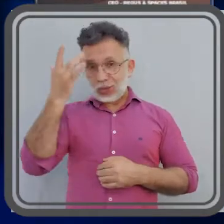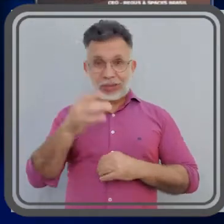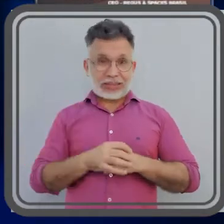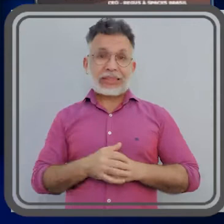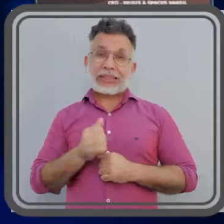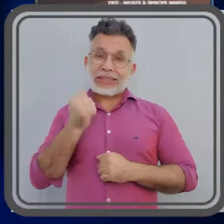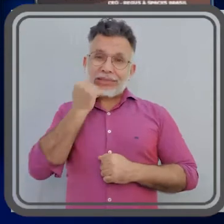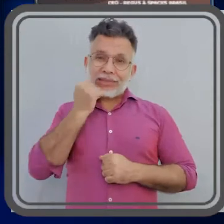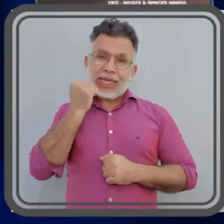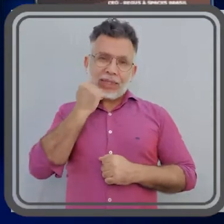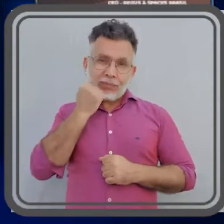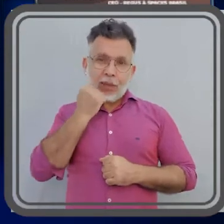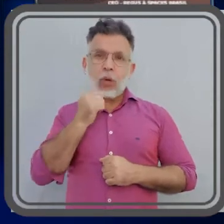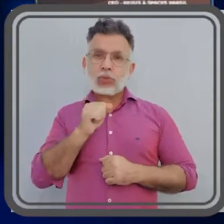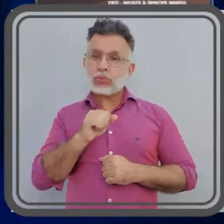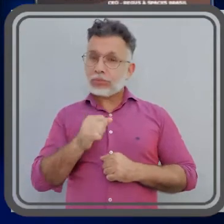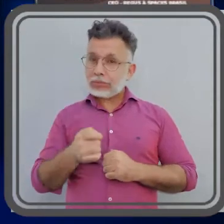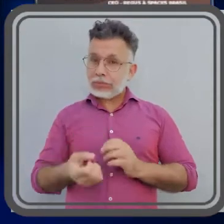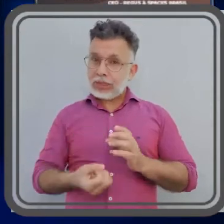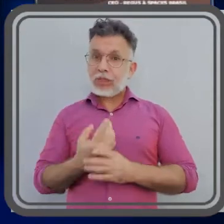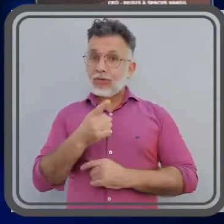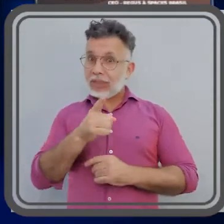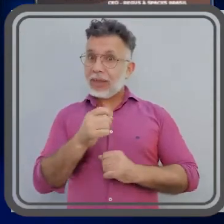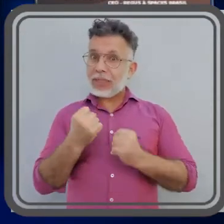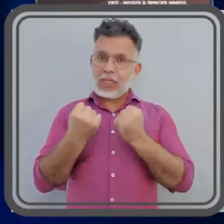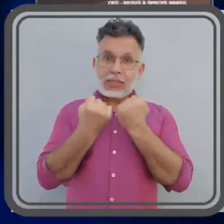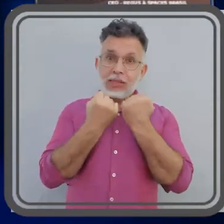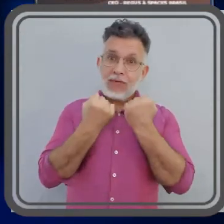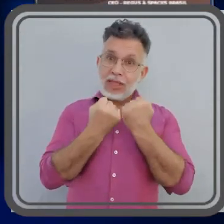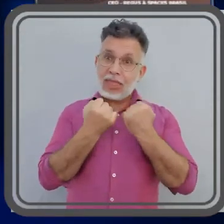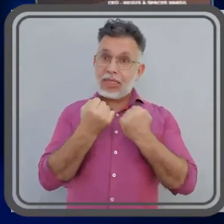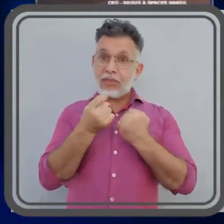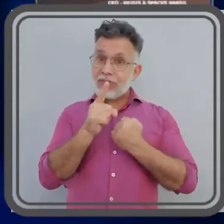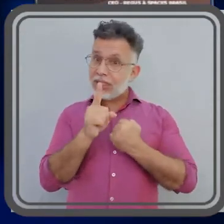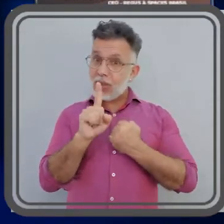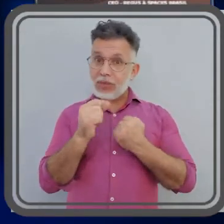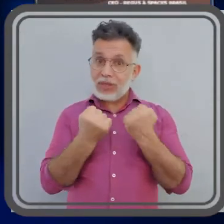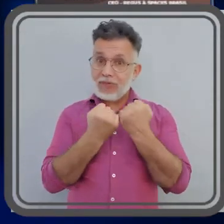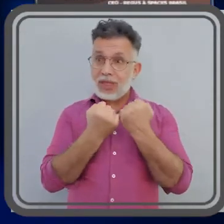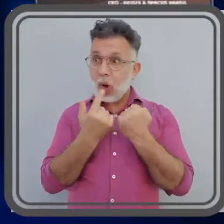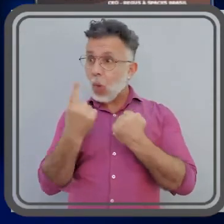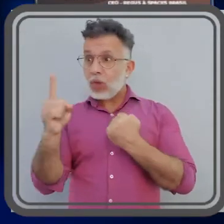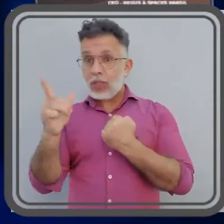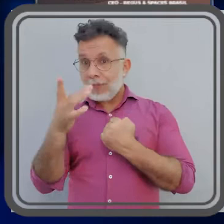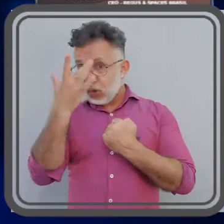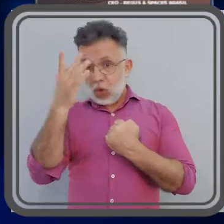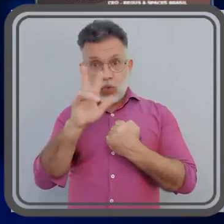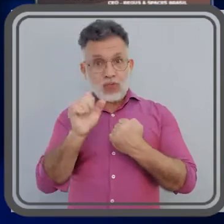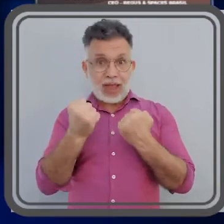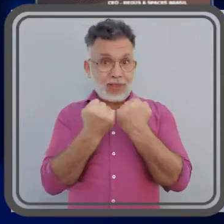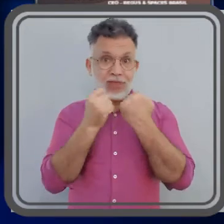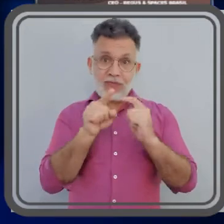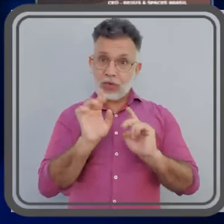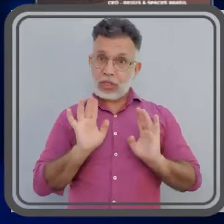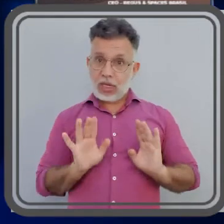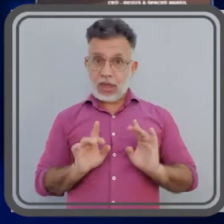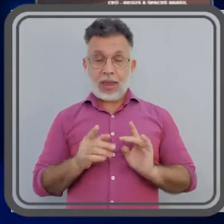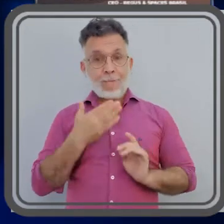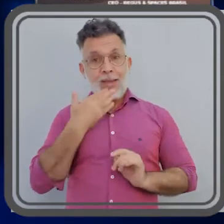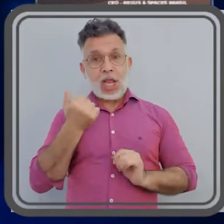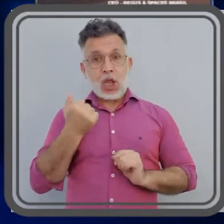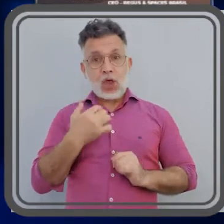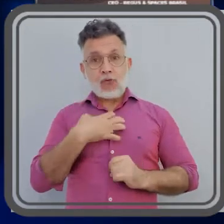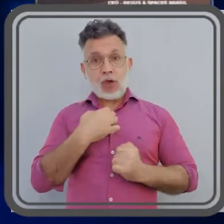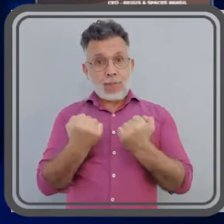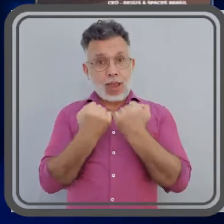surgiu. Então, se você não se defender, ninguém vai te defender. Então, acho que a melhor forma de você se defender é se